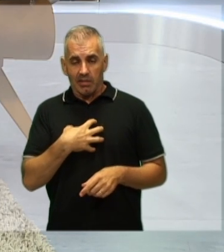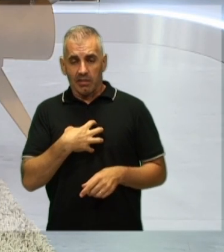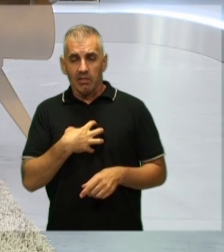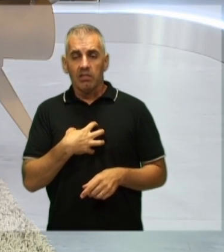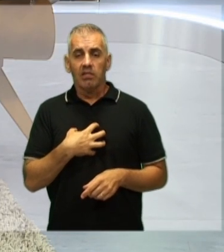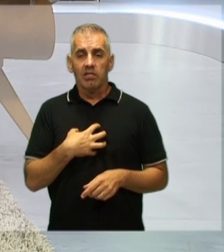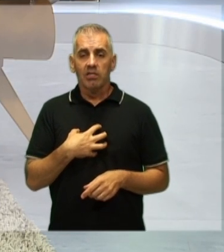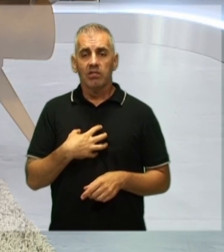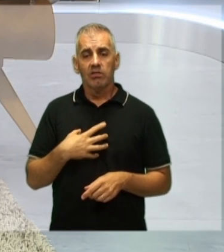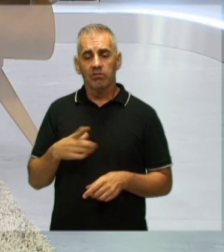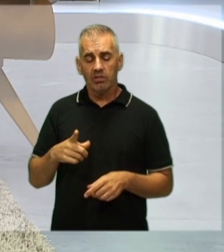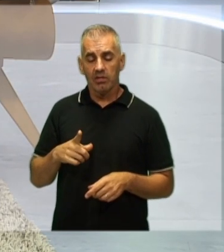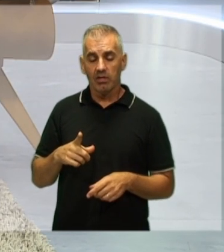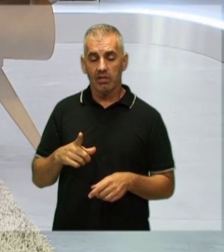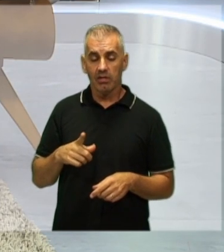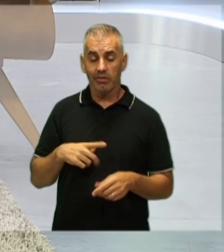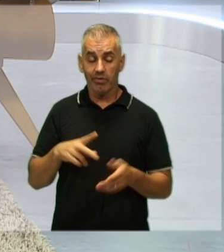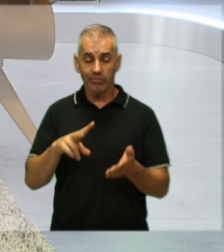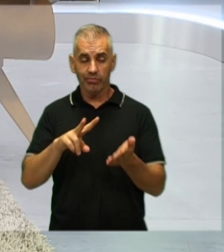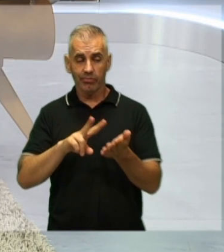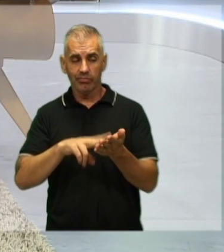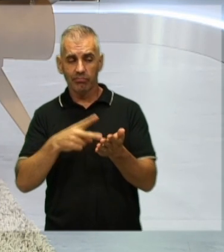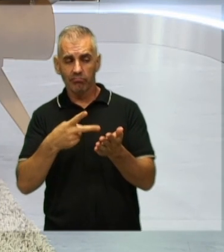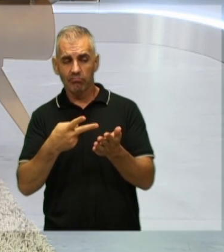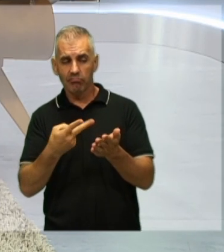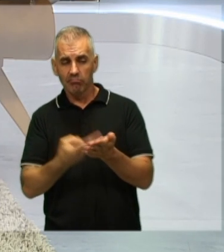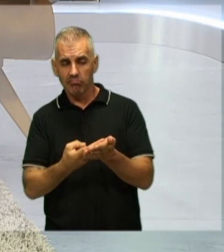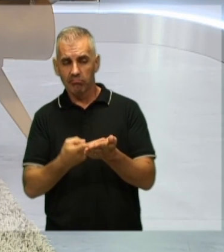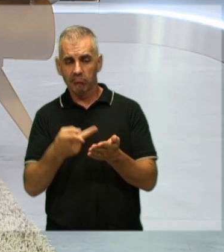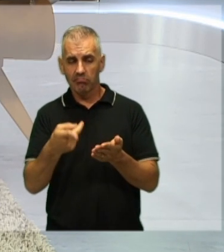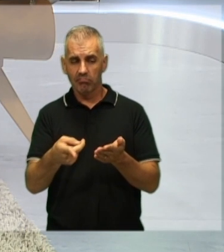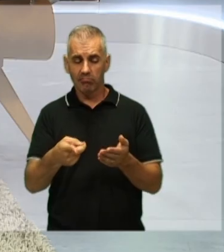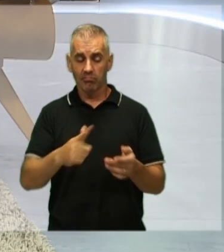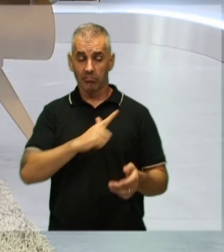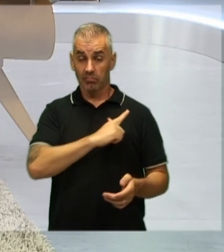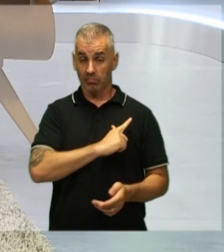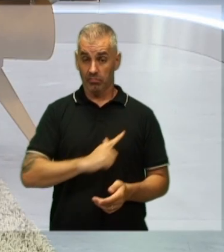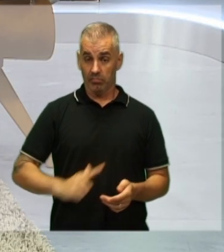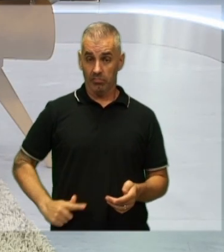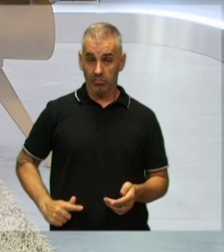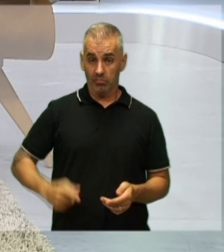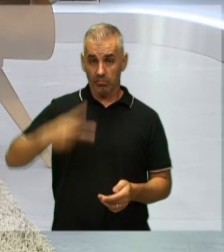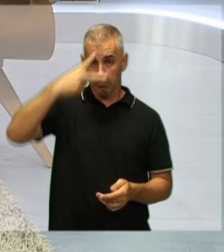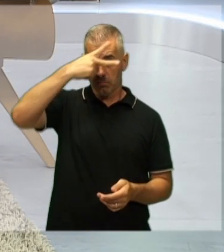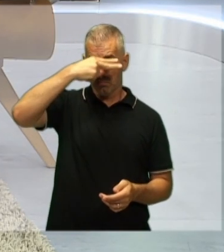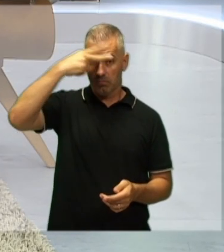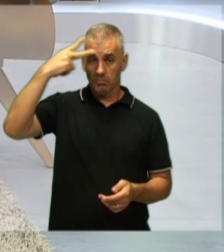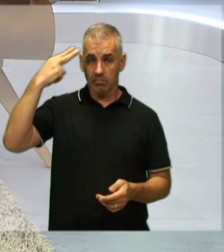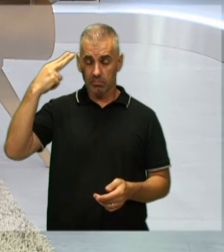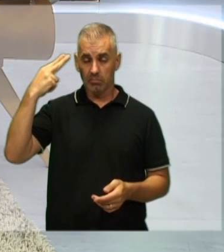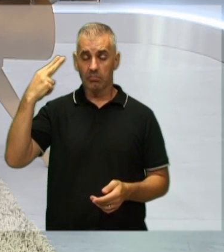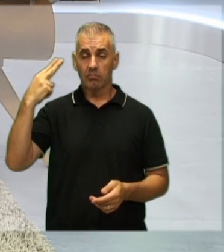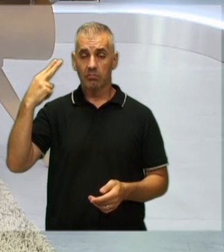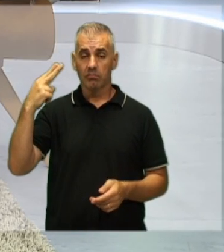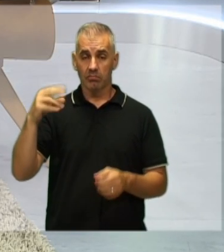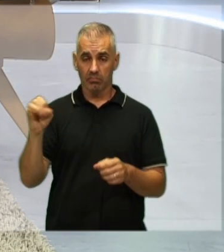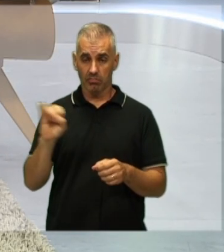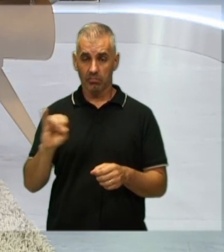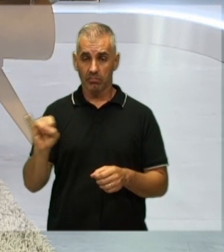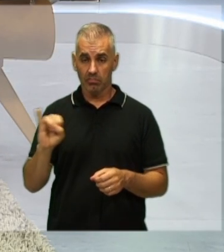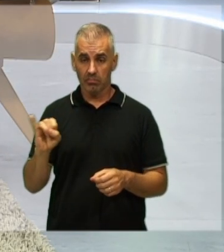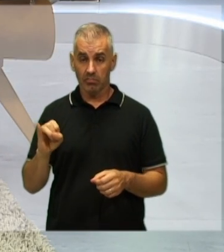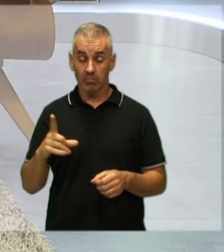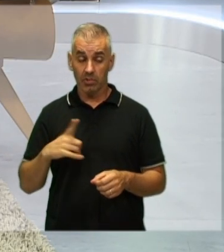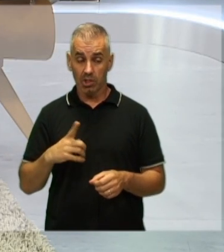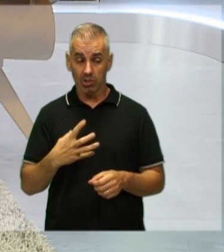eu tenho traduzido o governo Robson e Rubens em 3 palavras, né, resumido até, que são